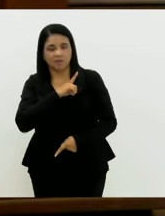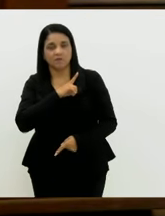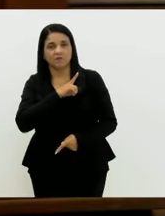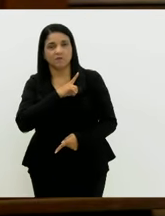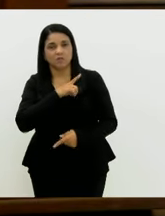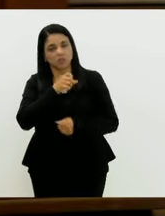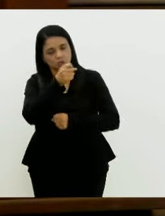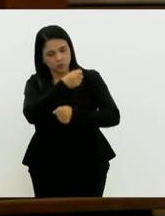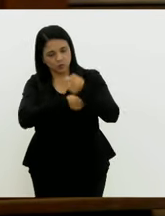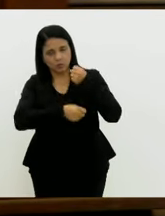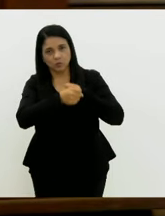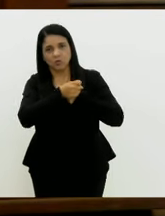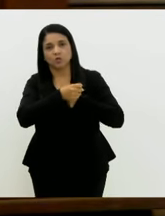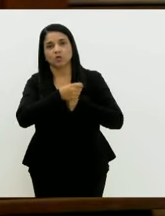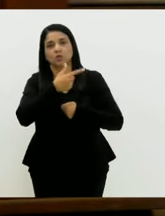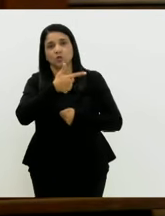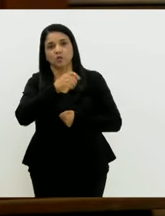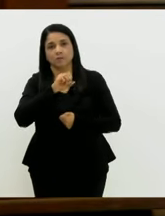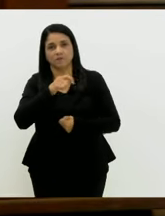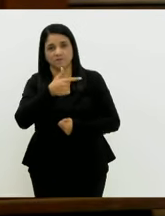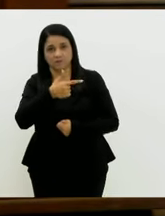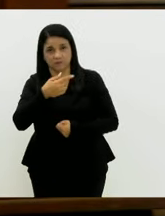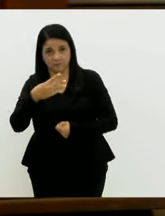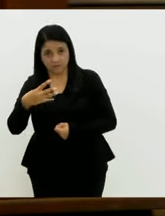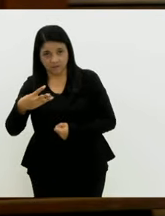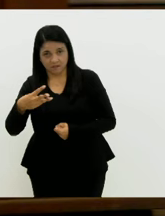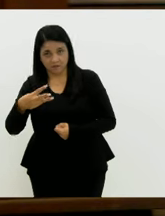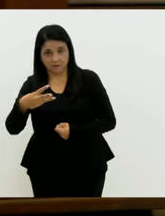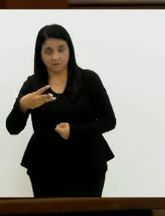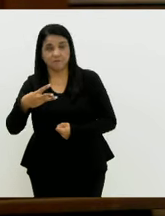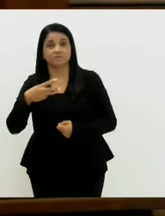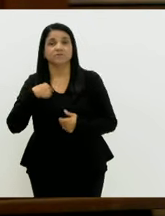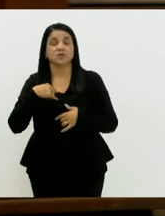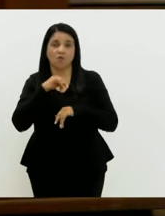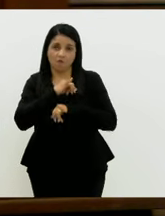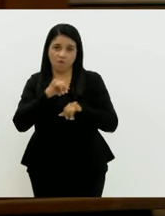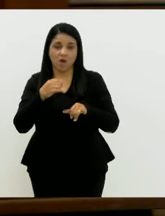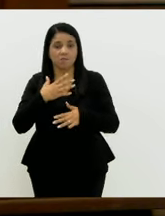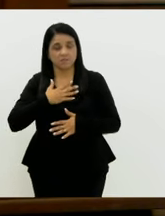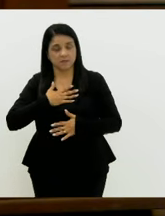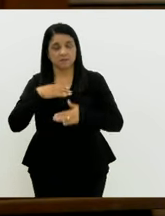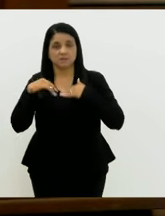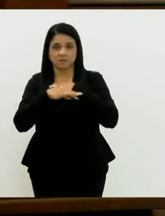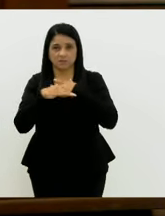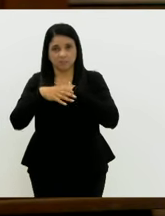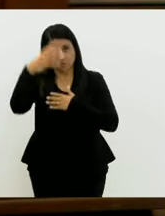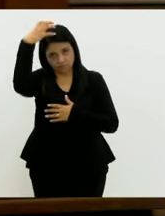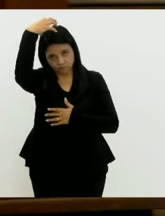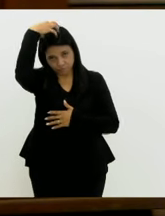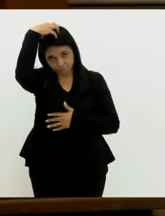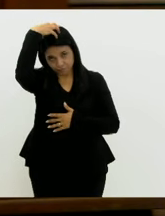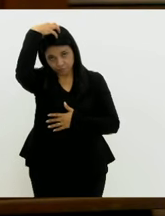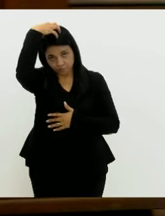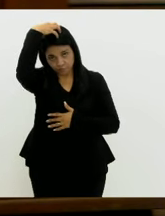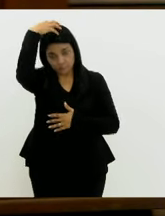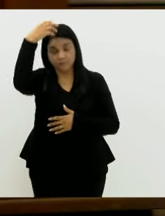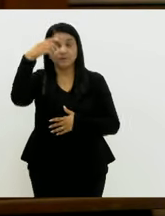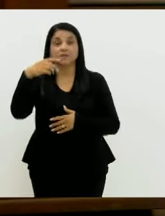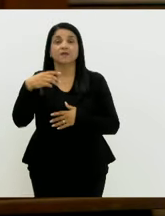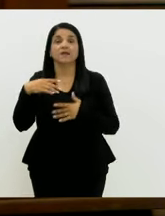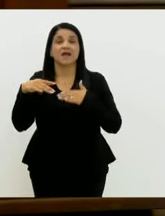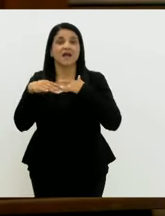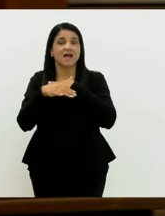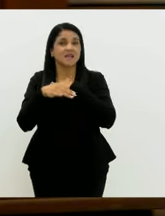ano de 2023. Posso falar que a minha cidade de Angra dos Reis, ela foi a cidade que